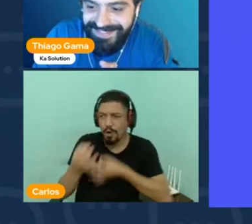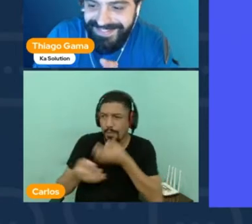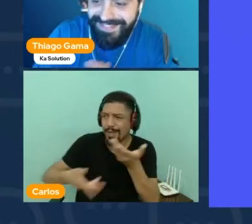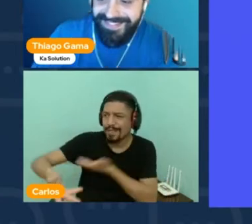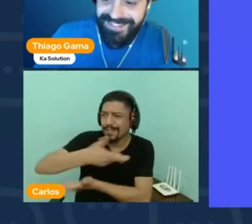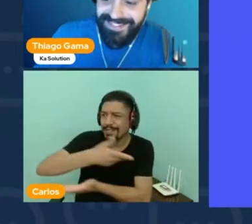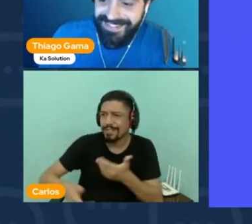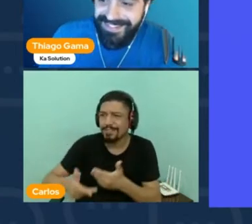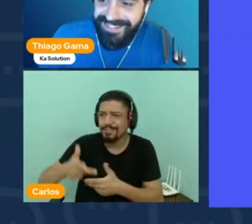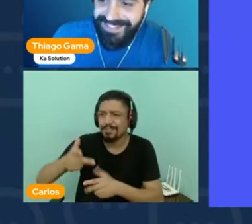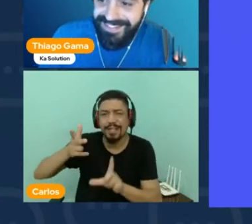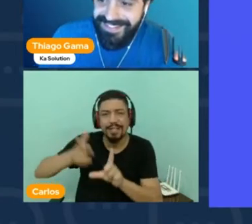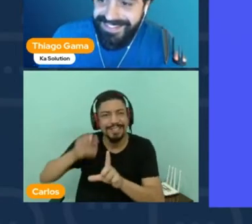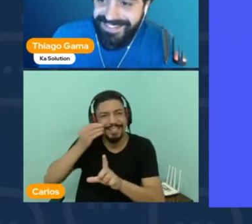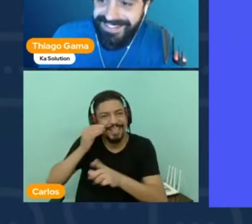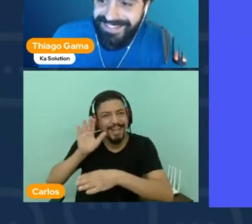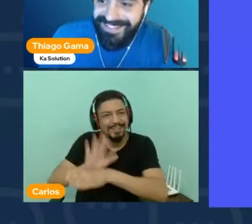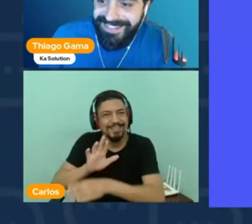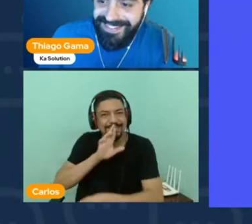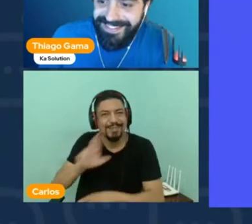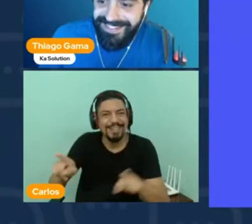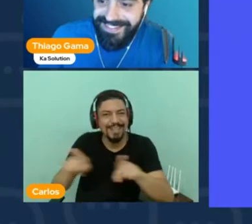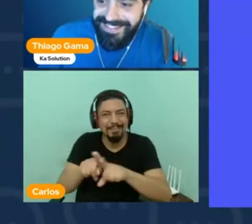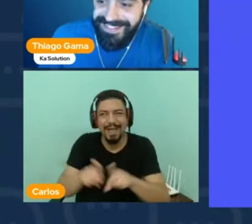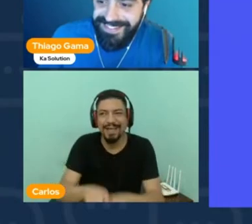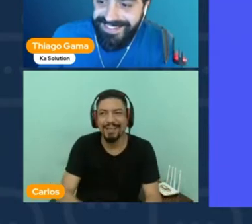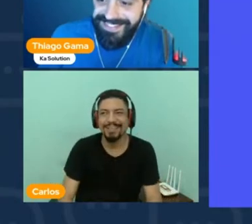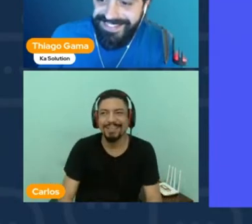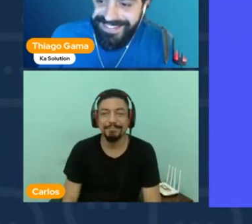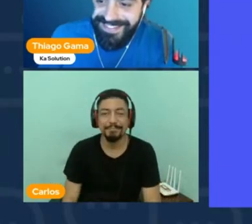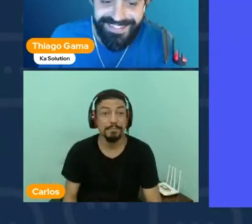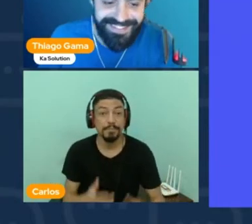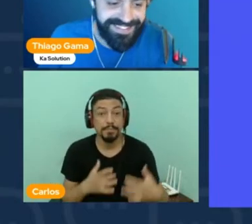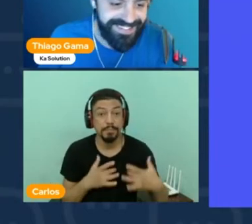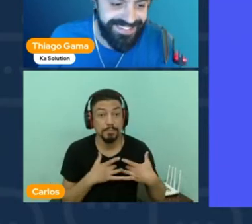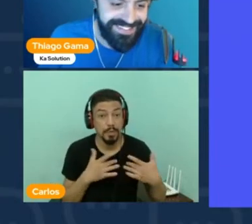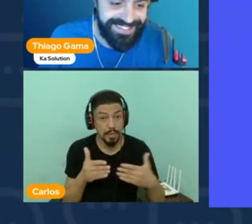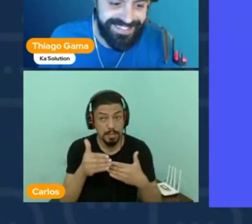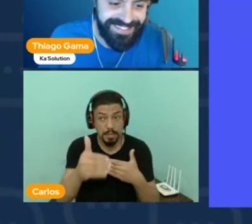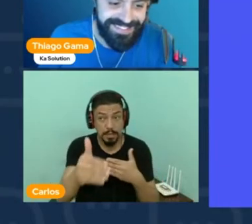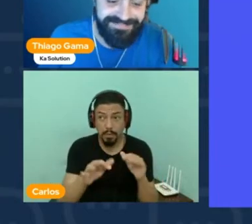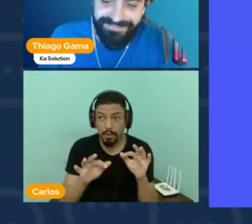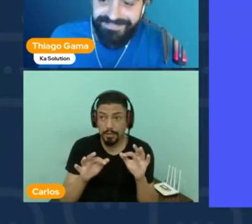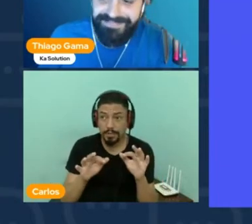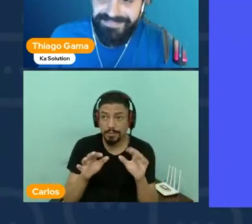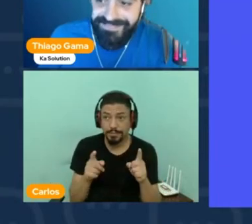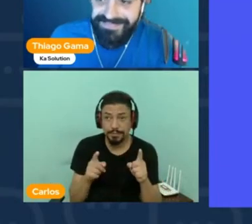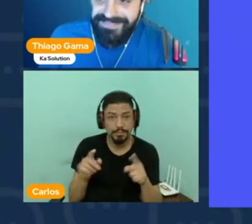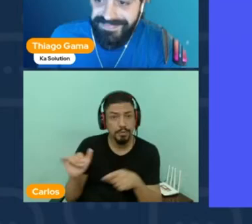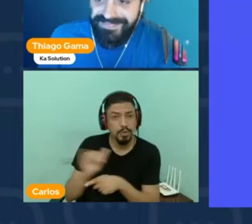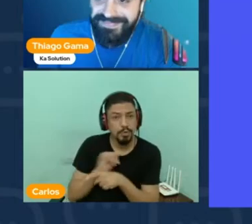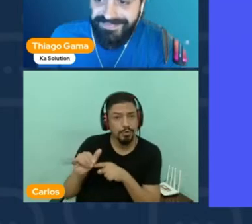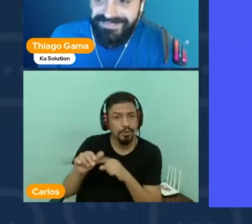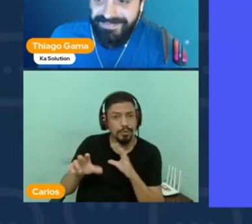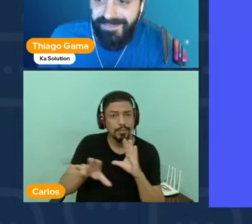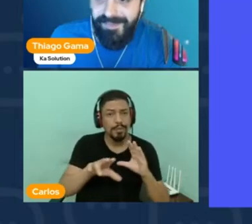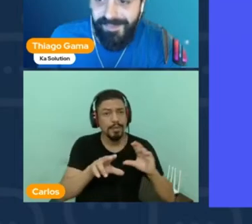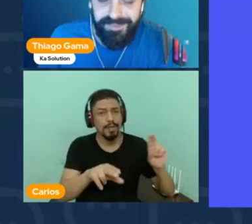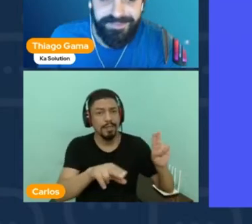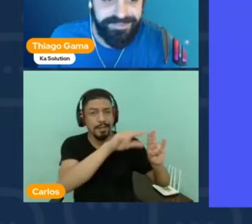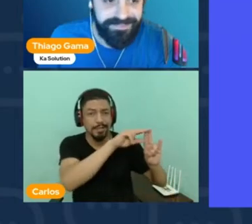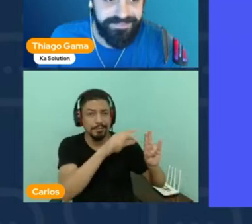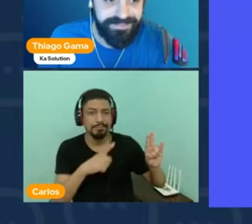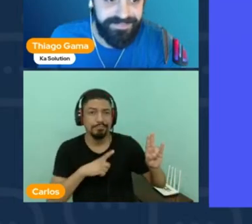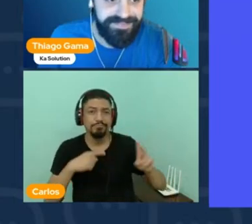interagindo. Tentei ajudar aqui nas respostas. Estaremos disponíveis depois, né, Tia, aí pelo YouTube, LinkedIn, quem tiver